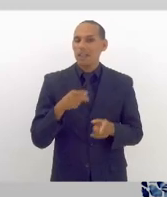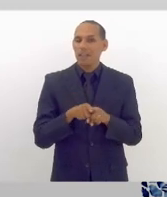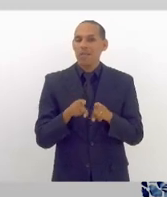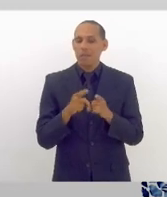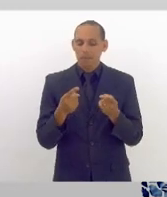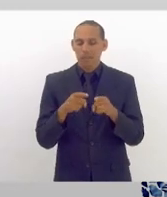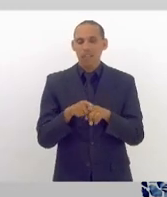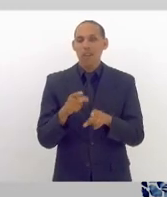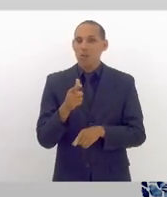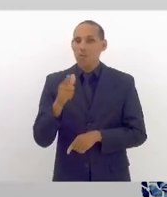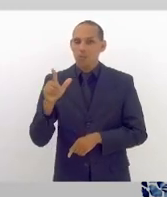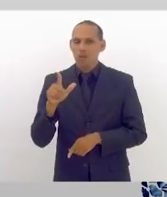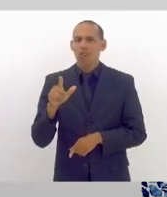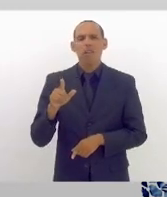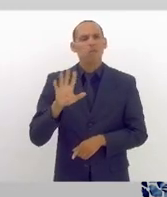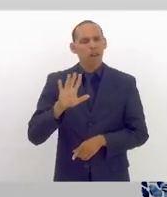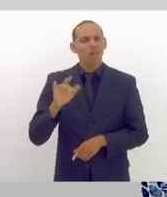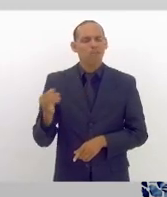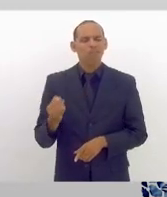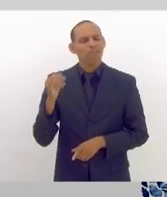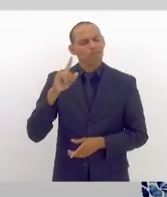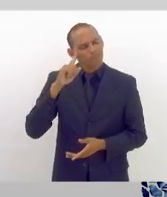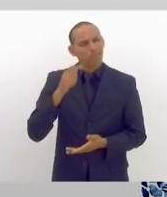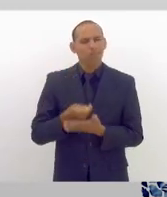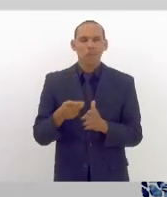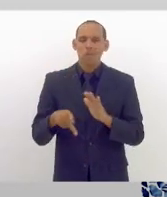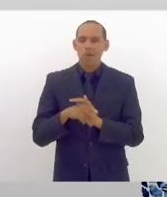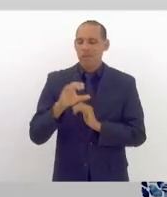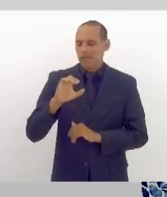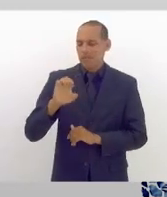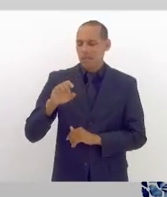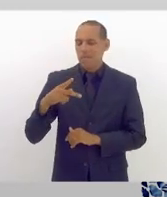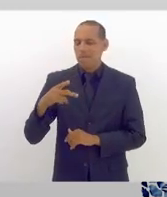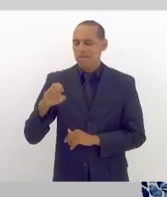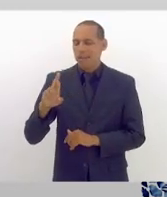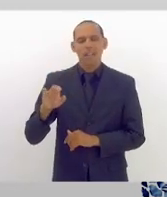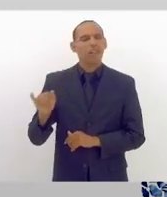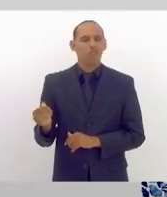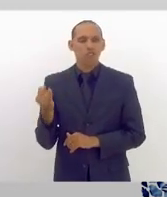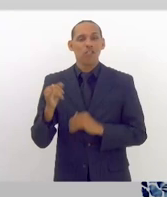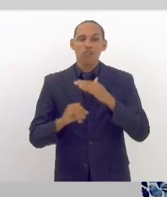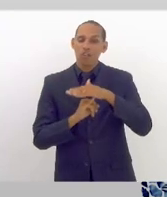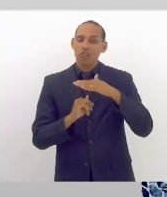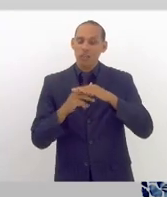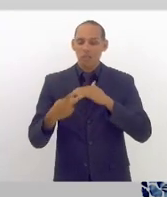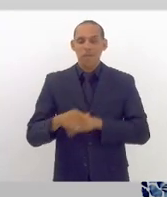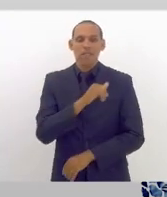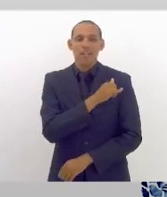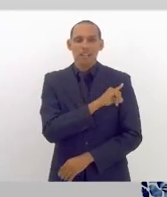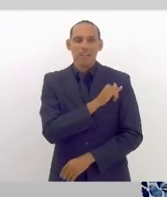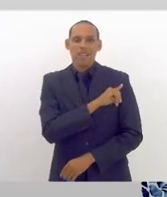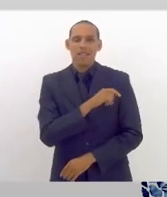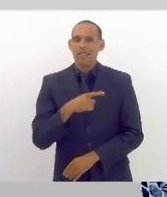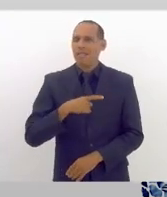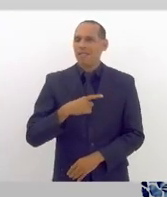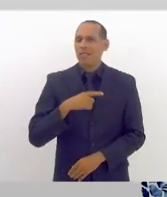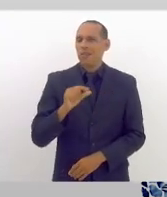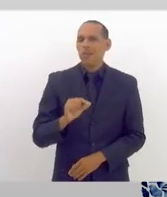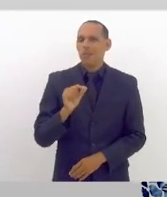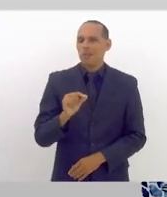parcerias decisivas do cprj uma instituição do Estado do Rio de Janeiro que abriga